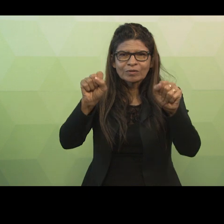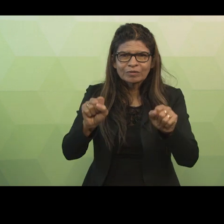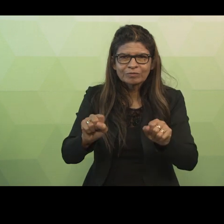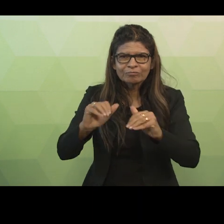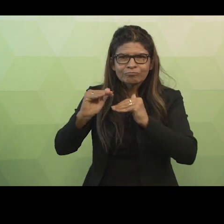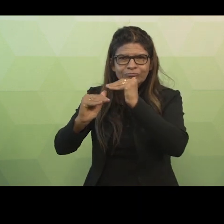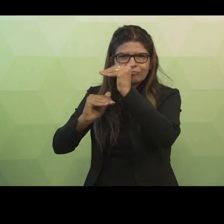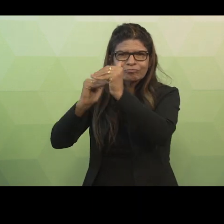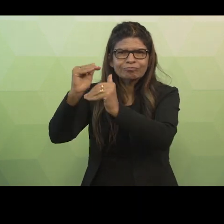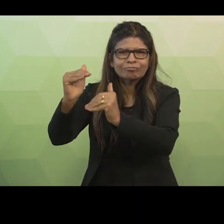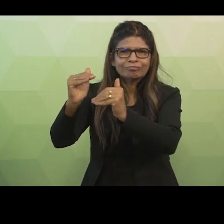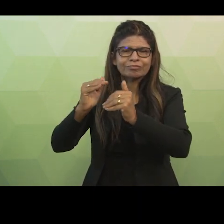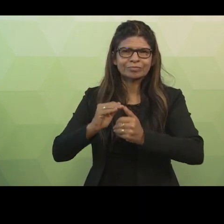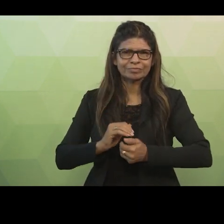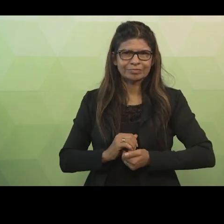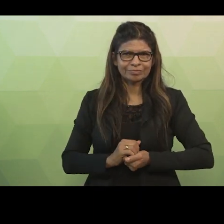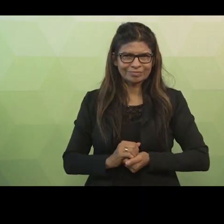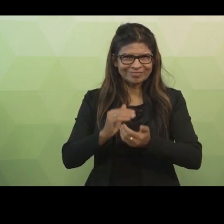começar?